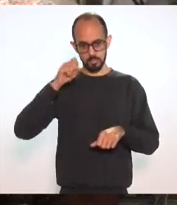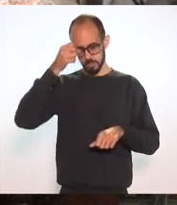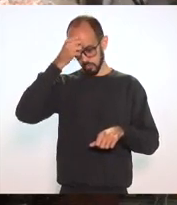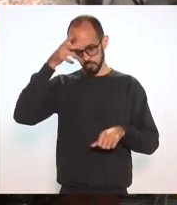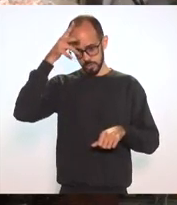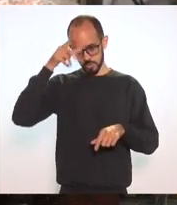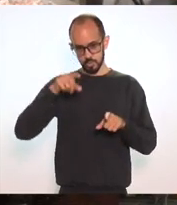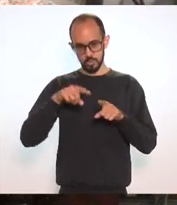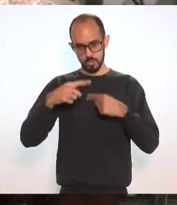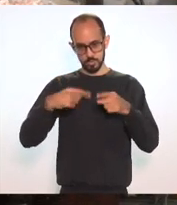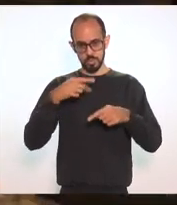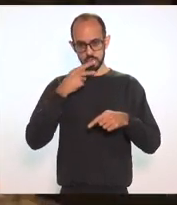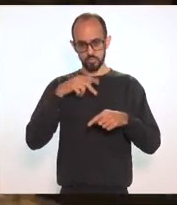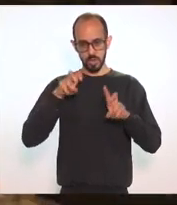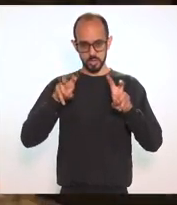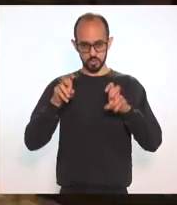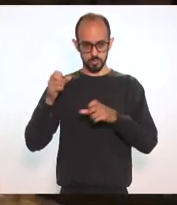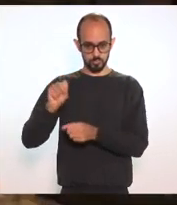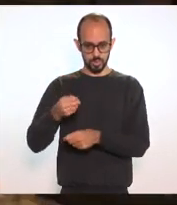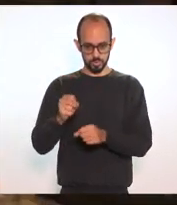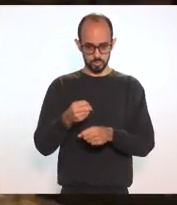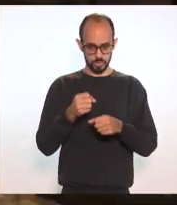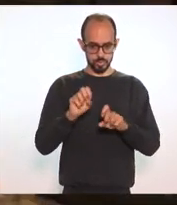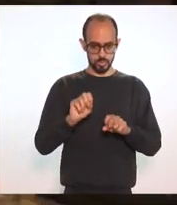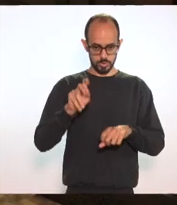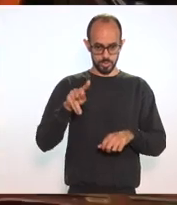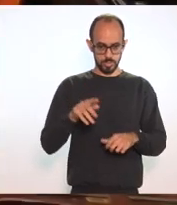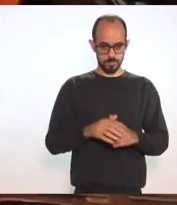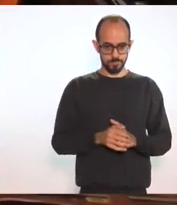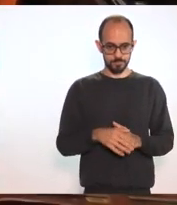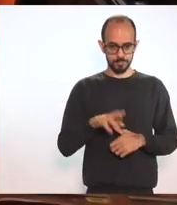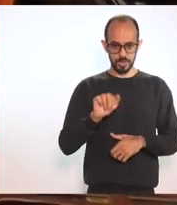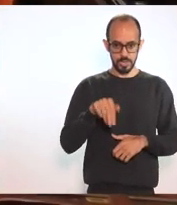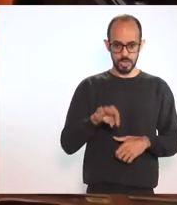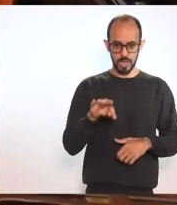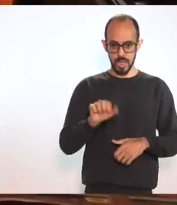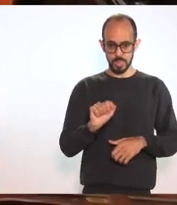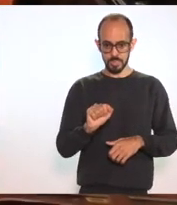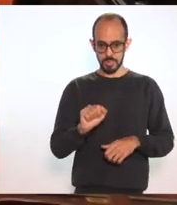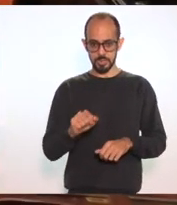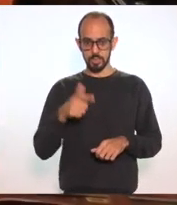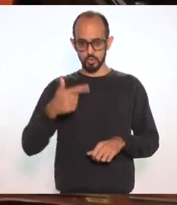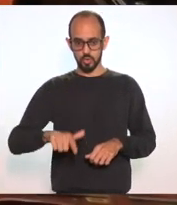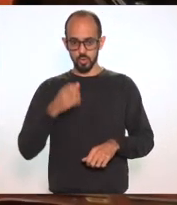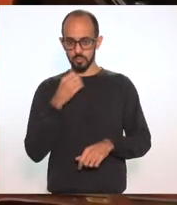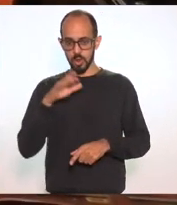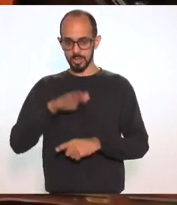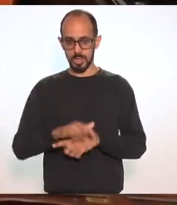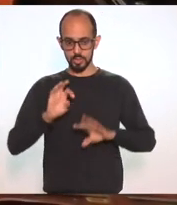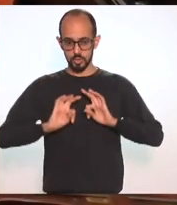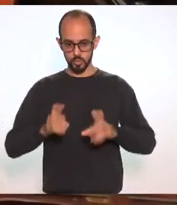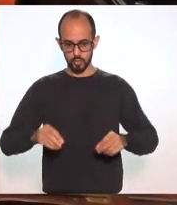relação a Vassouras, está ok? Perfeito. Muito obrigado, senhor presidente. Deputada Renata, e de novo, boa tarde a todos e a